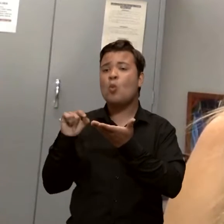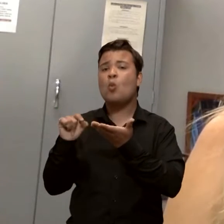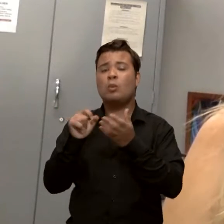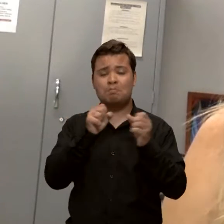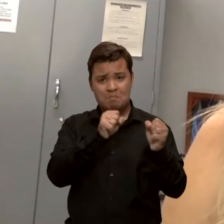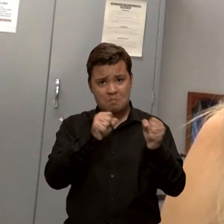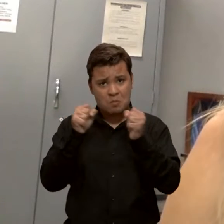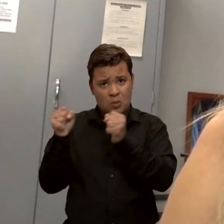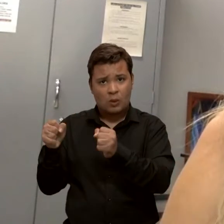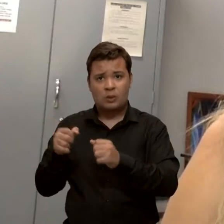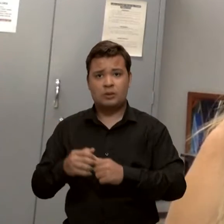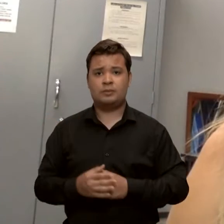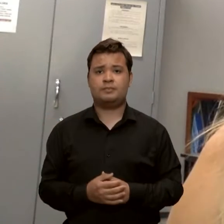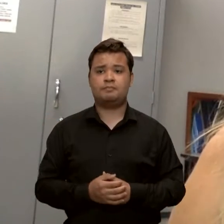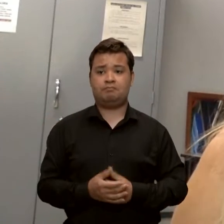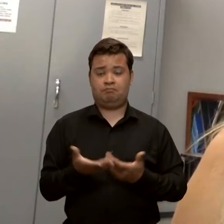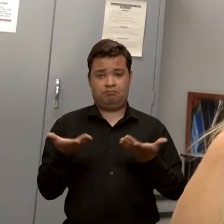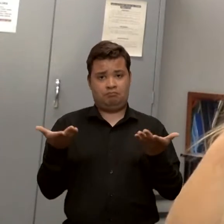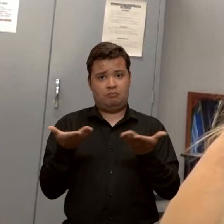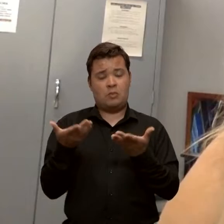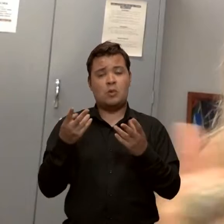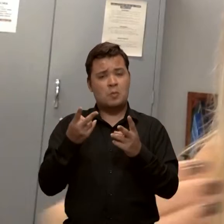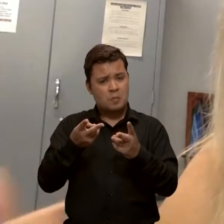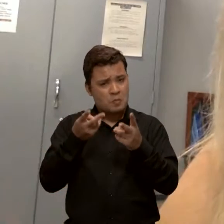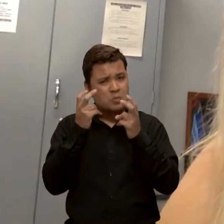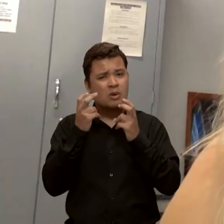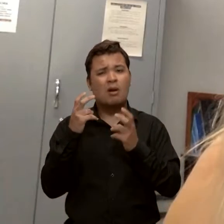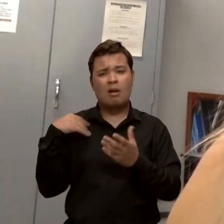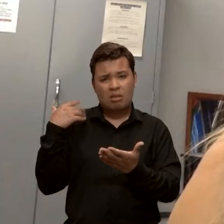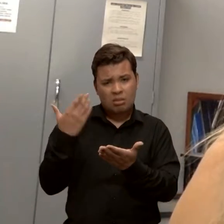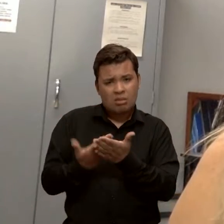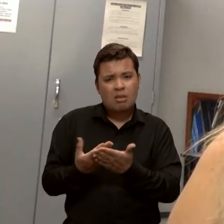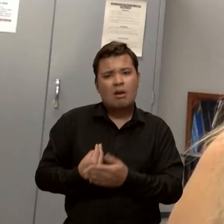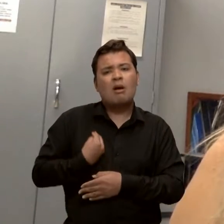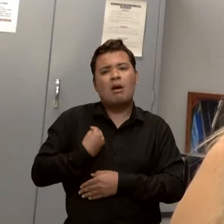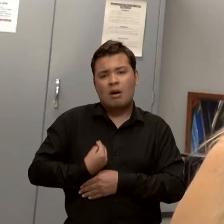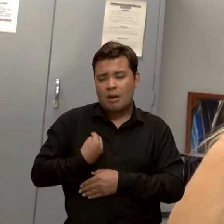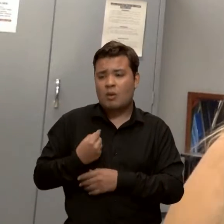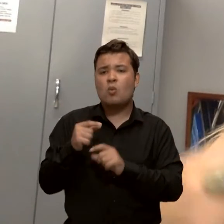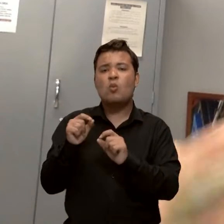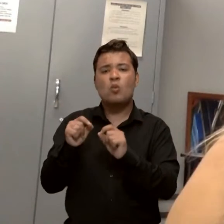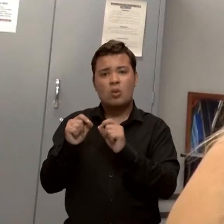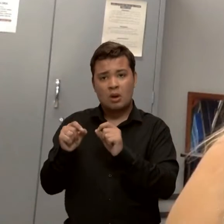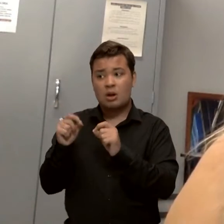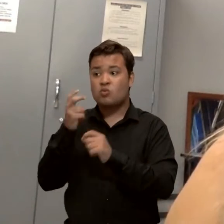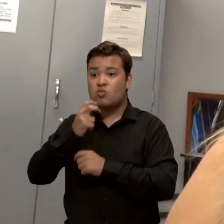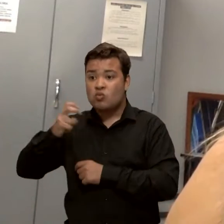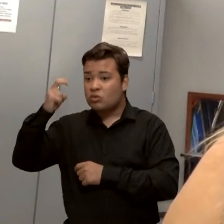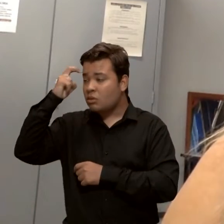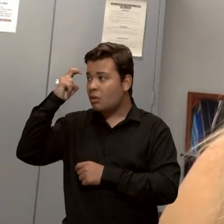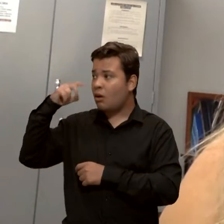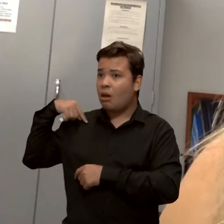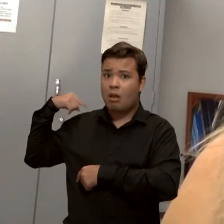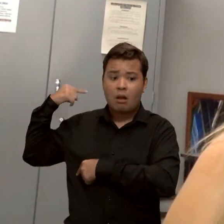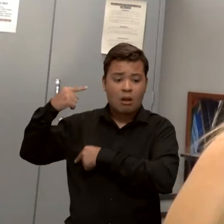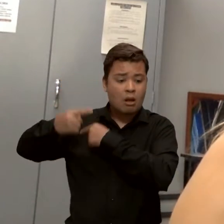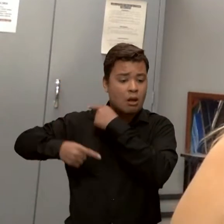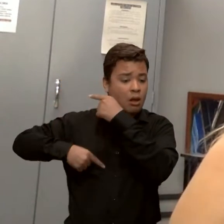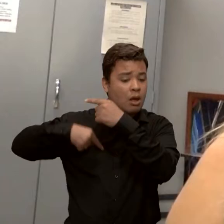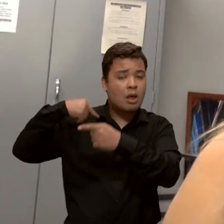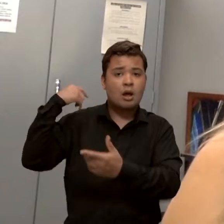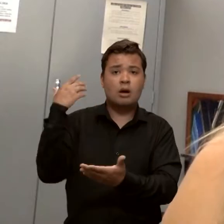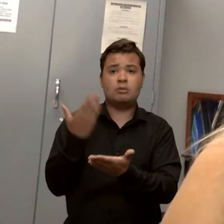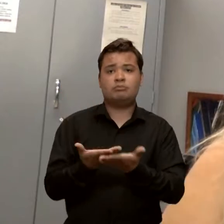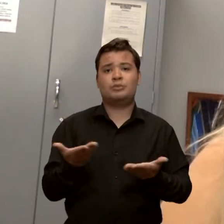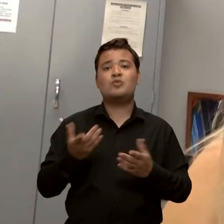gente percebe muito ainda, obviamente toda a nossa herança cultural está muito ainda atrelada